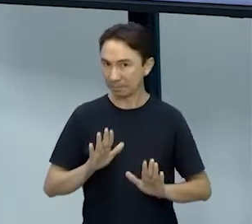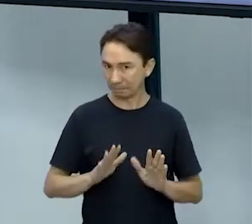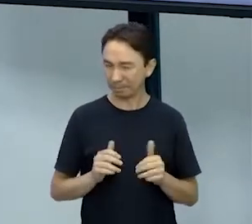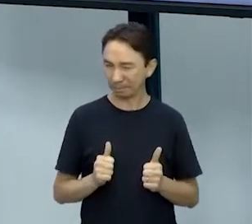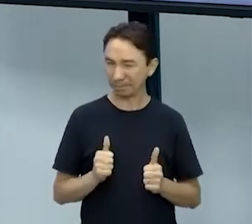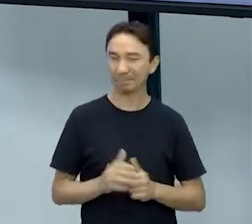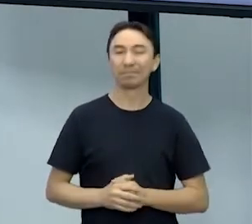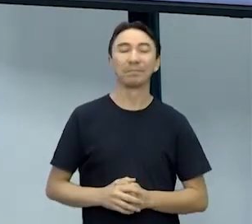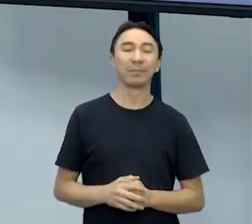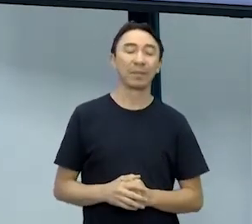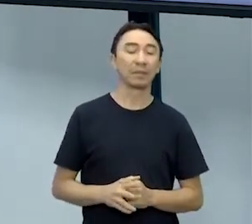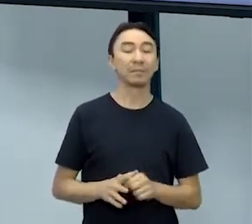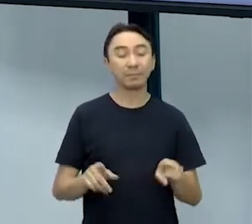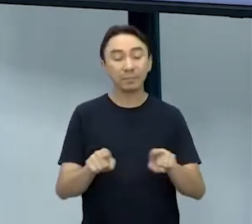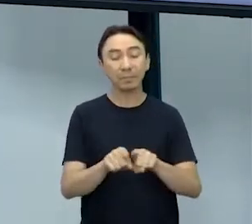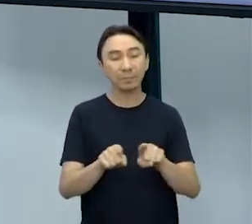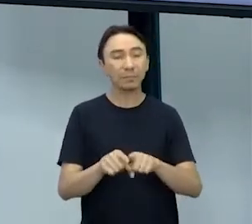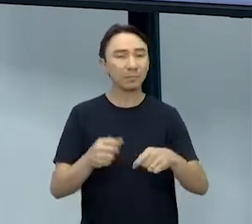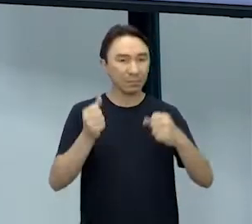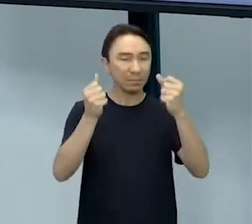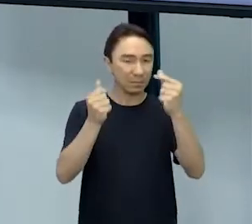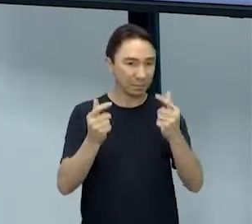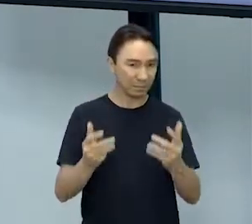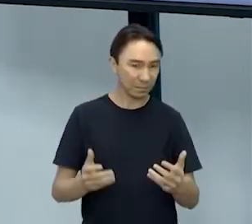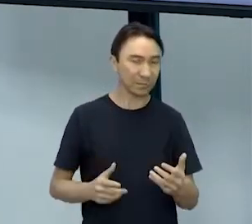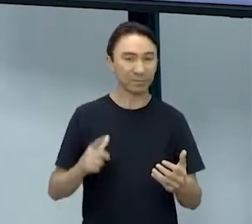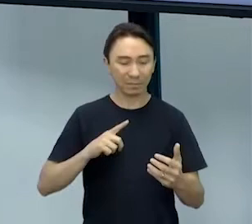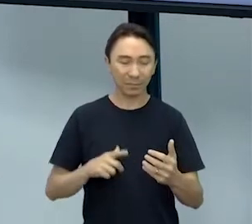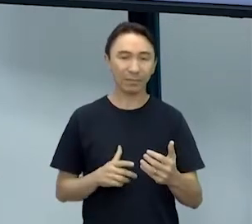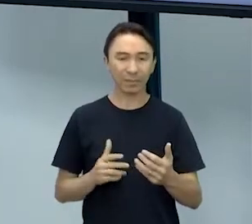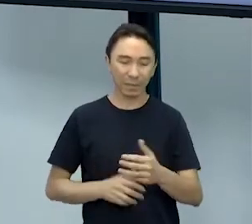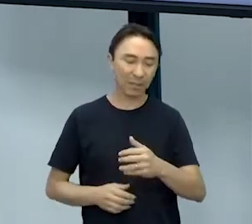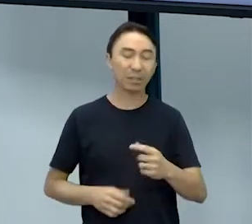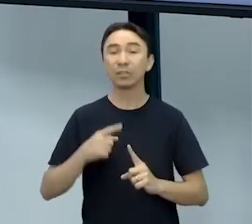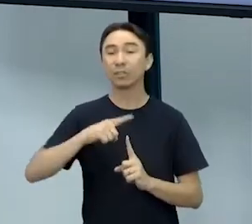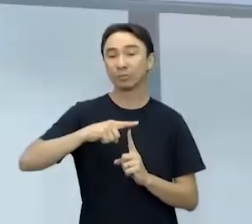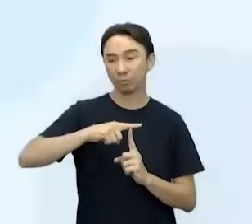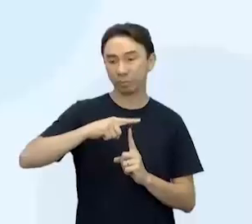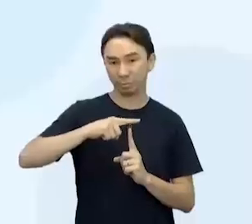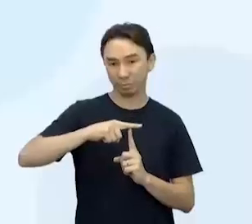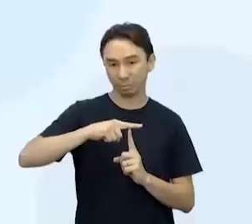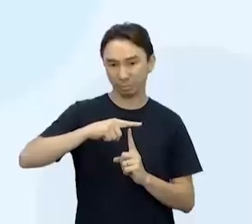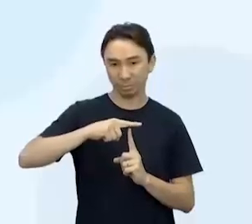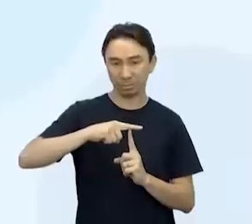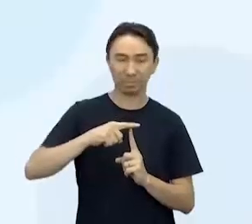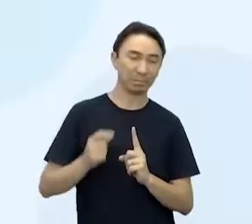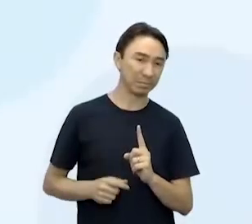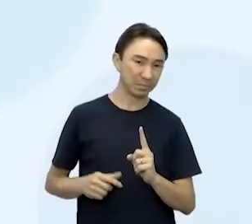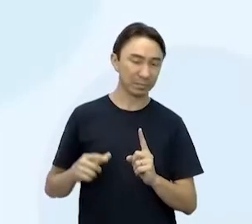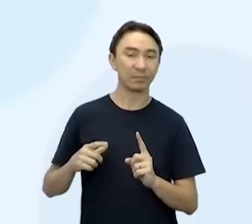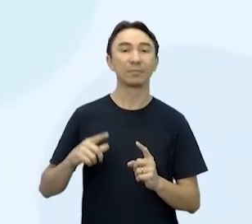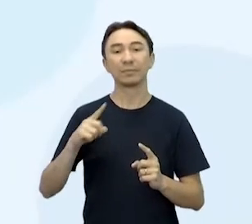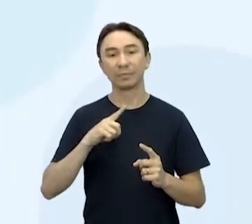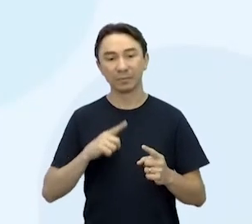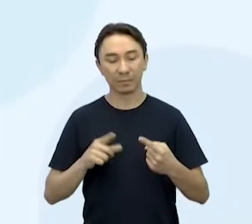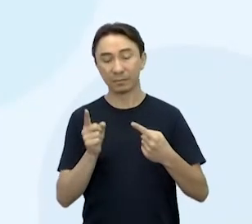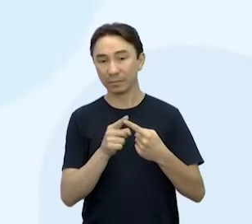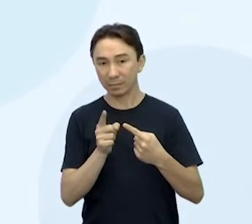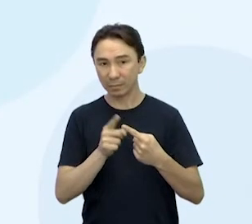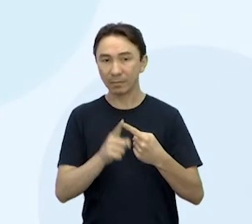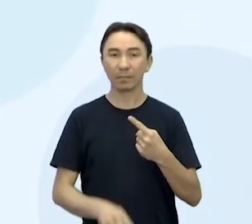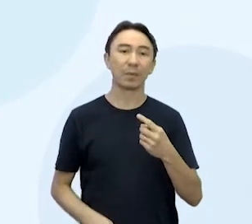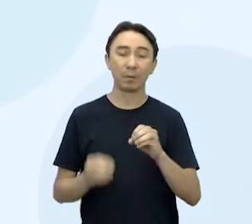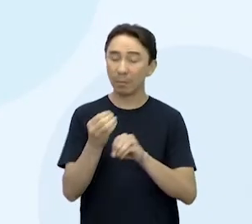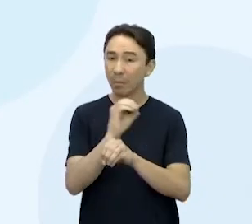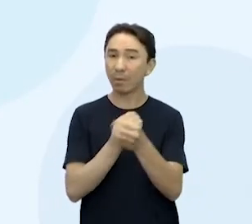E aí eu vou falar um pouquinho dos tipos de sólidos cristalinos, tá? A gente tem sólidos